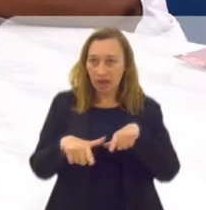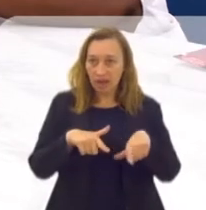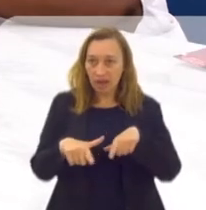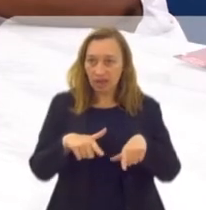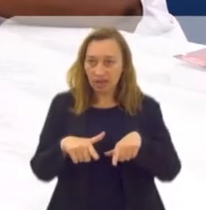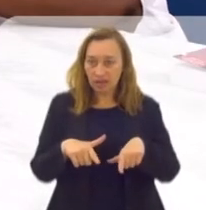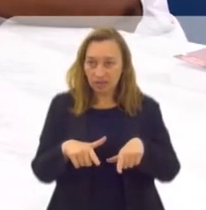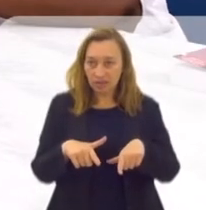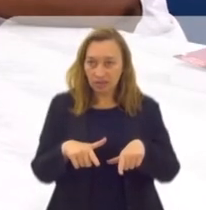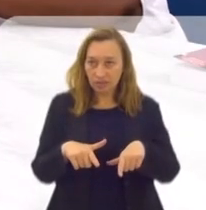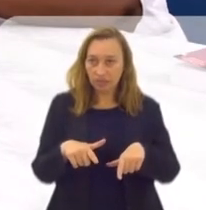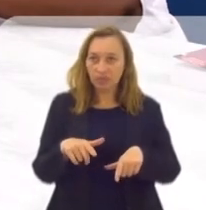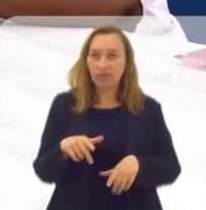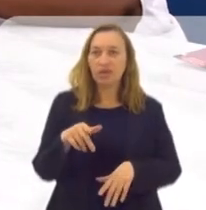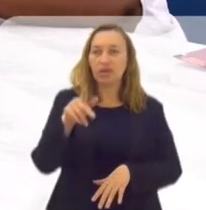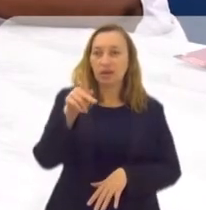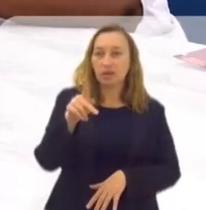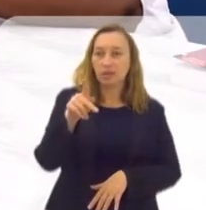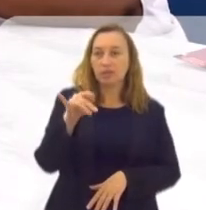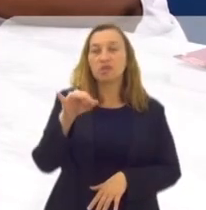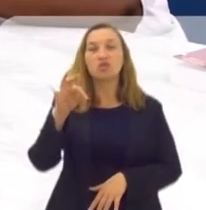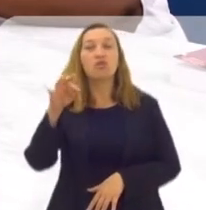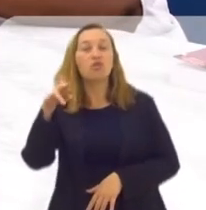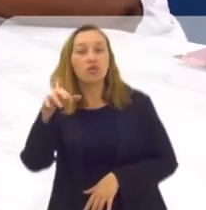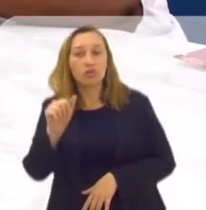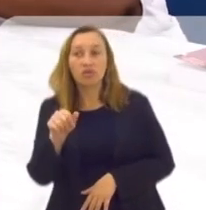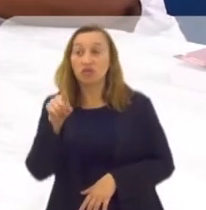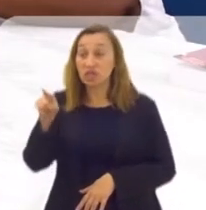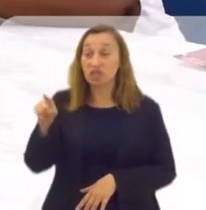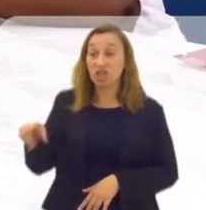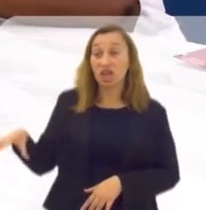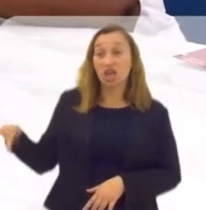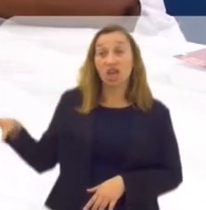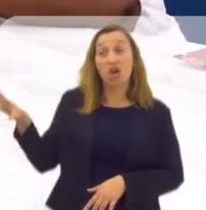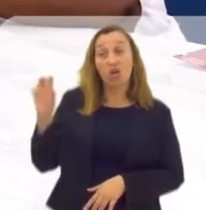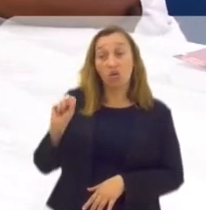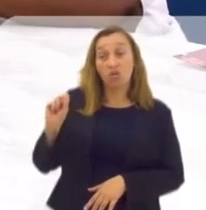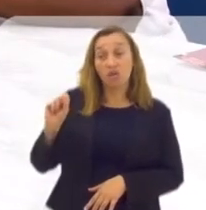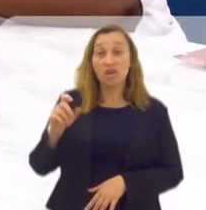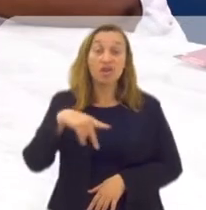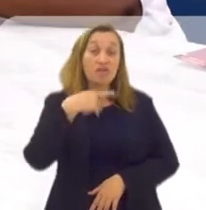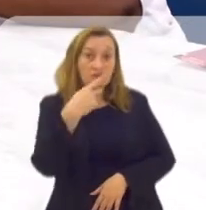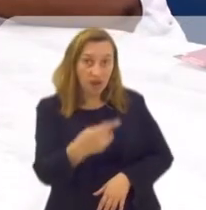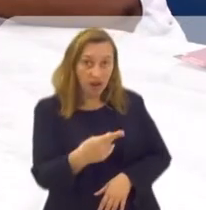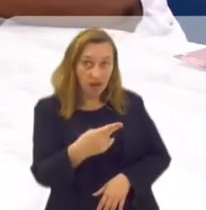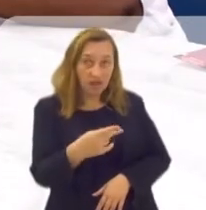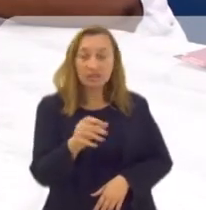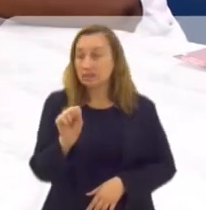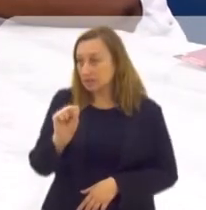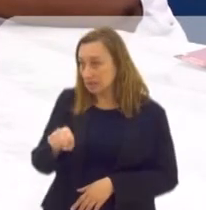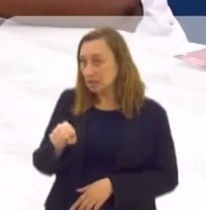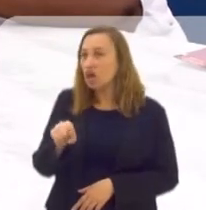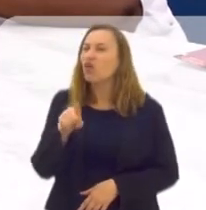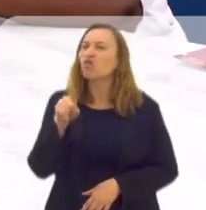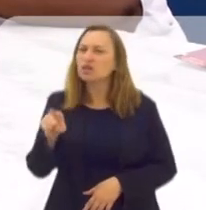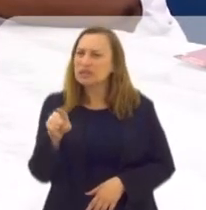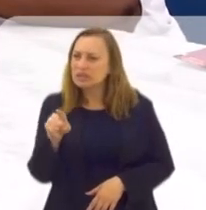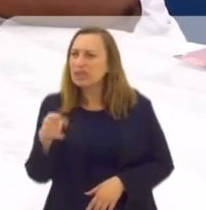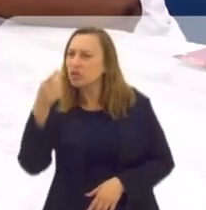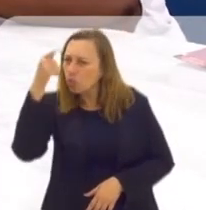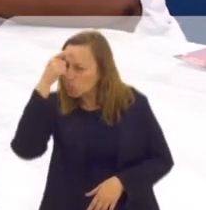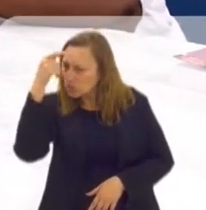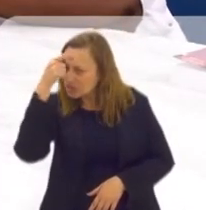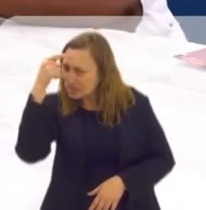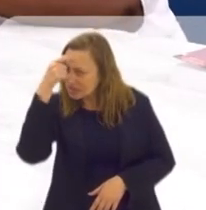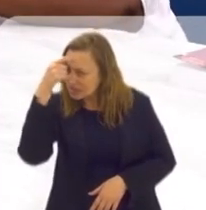trabalha na reunião mediúnica como médium psicofônica, né, Maria? Então, você ouve... E você fala. E eu falo, eu ouço. Você